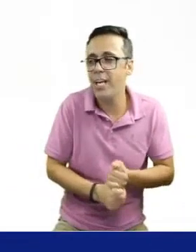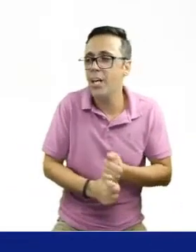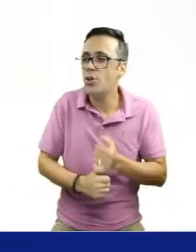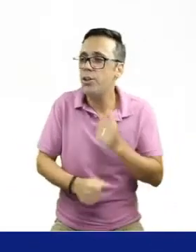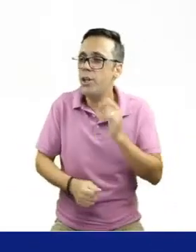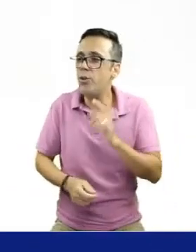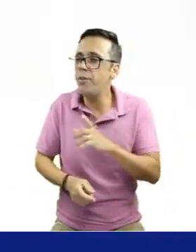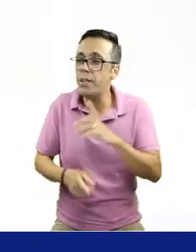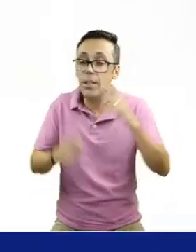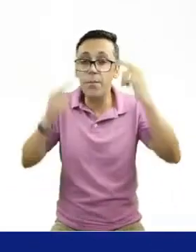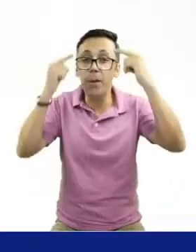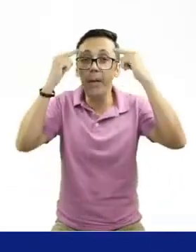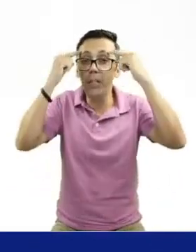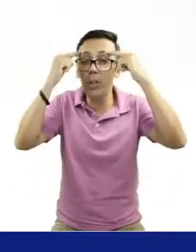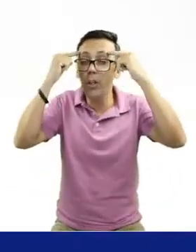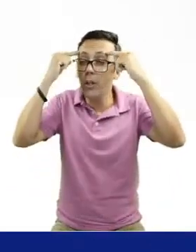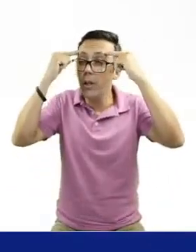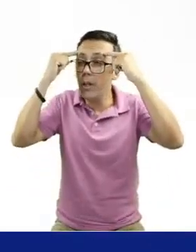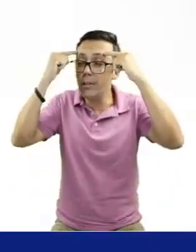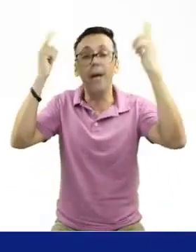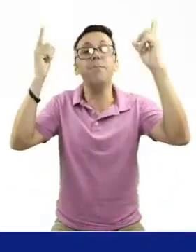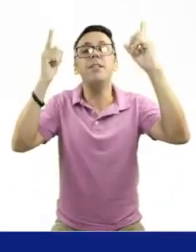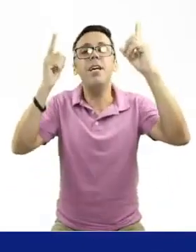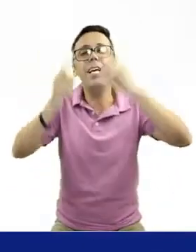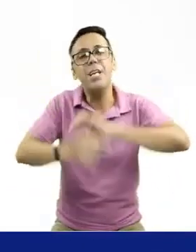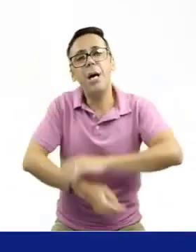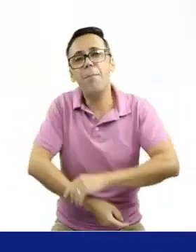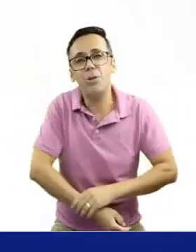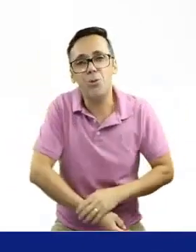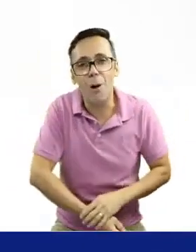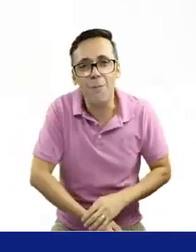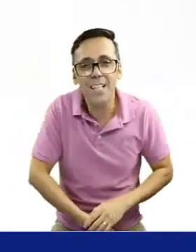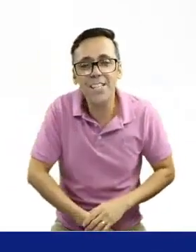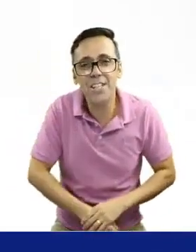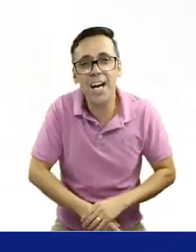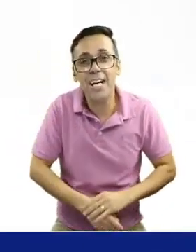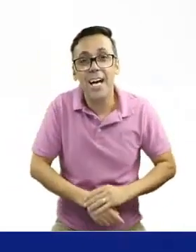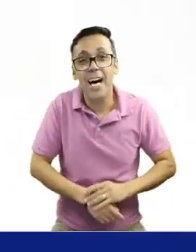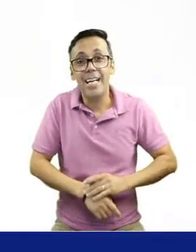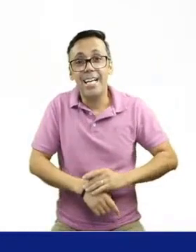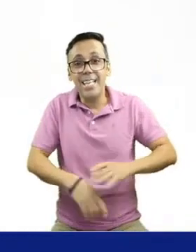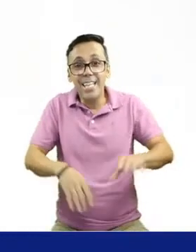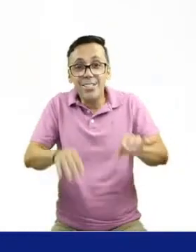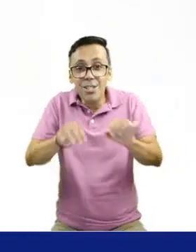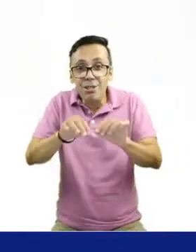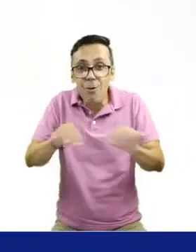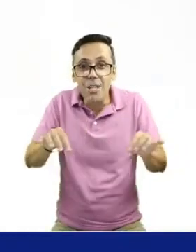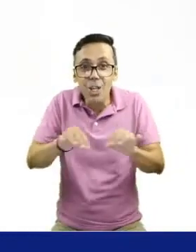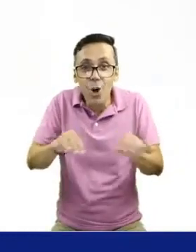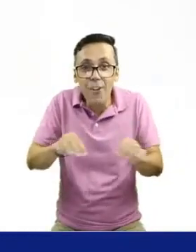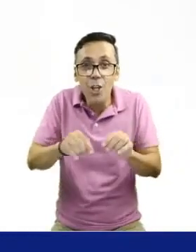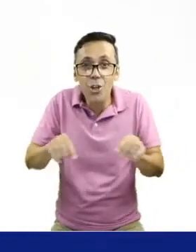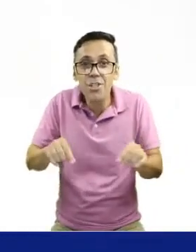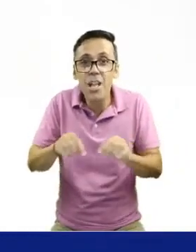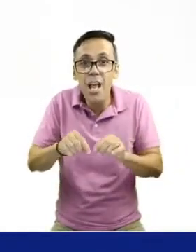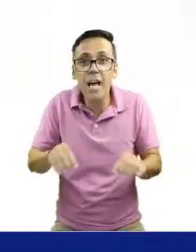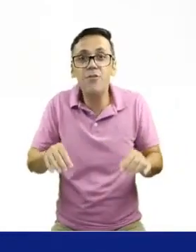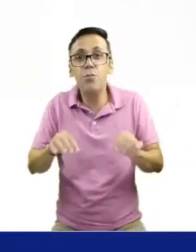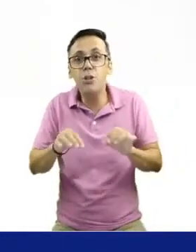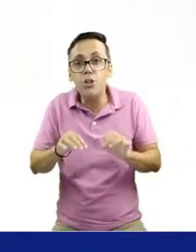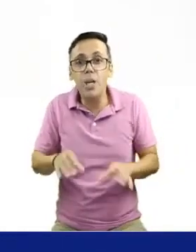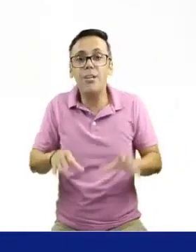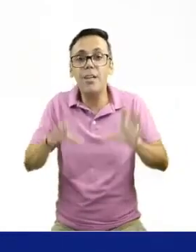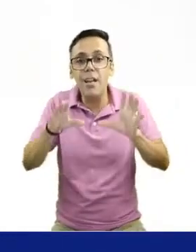caramba Ok deixa eu ver aqui na minha mente a tá telegram pessoal está na descrição aqui ó na